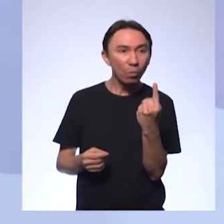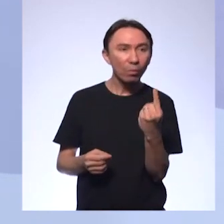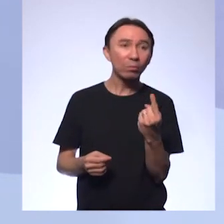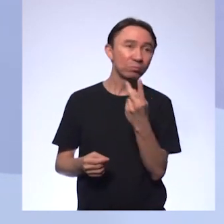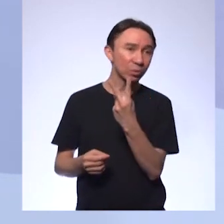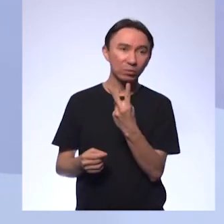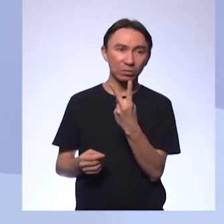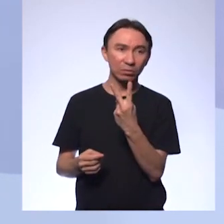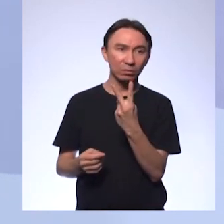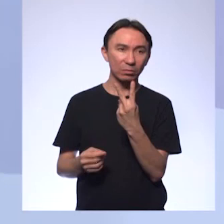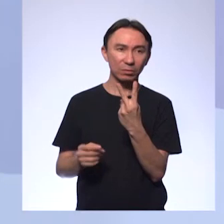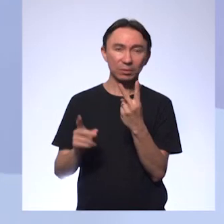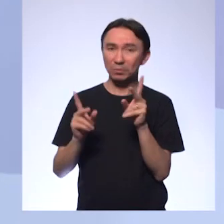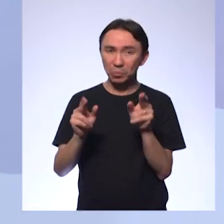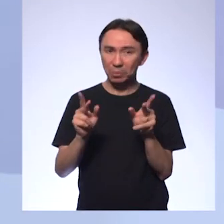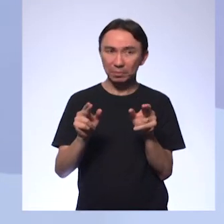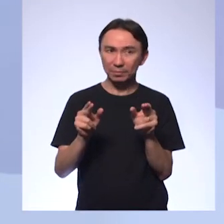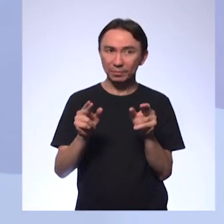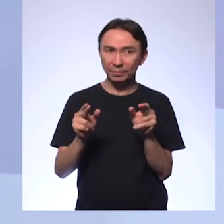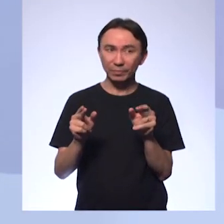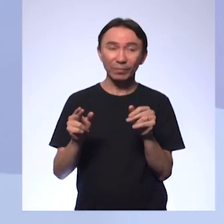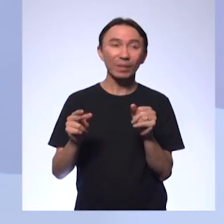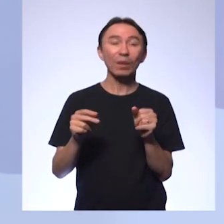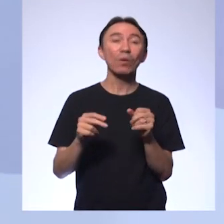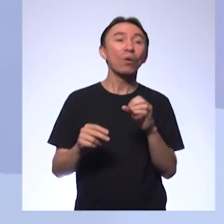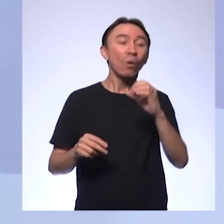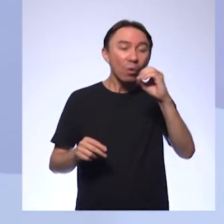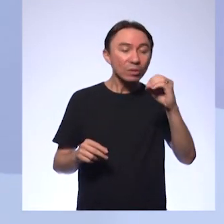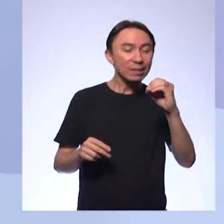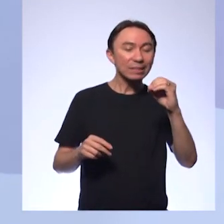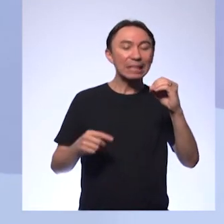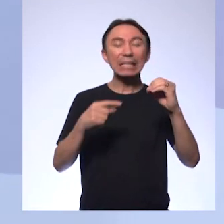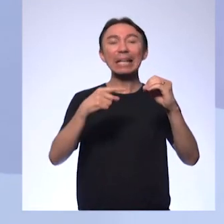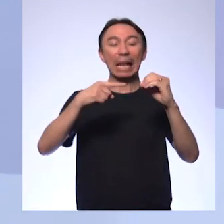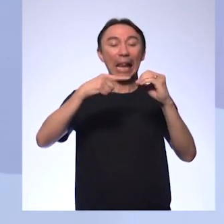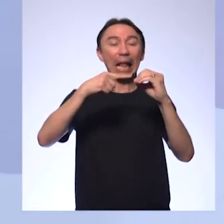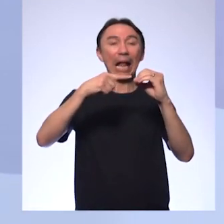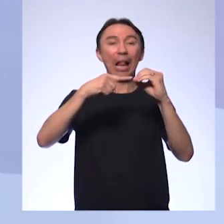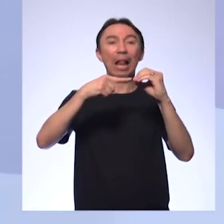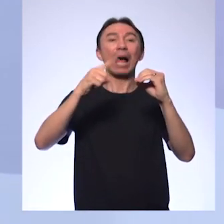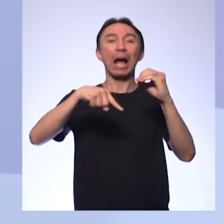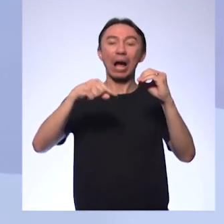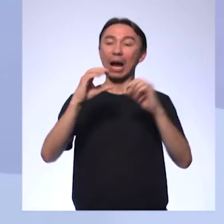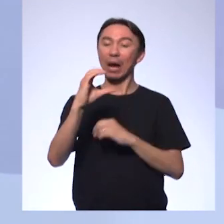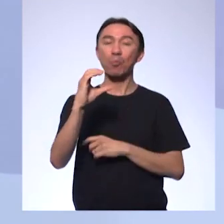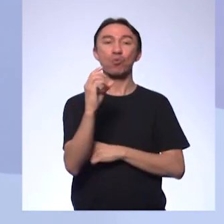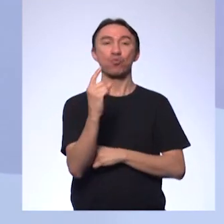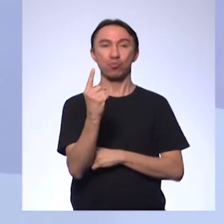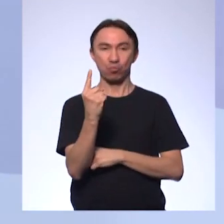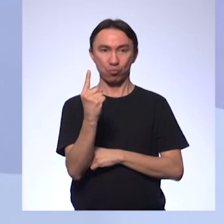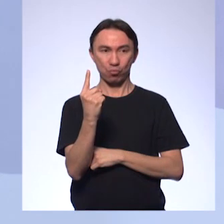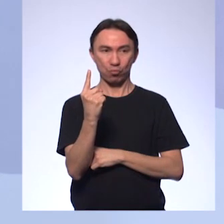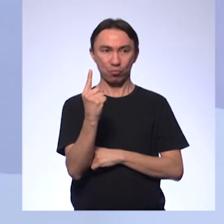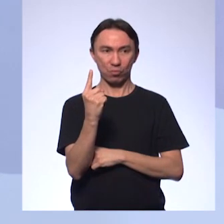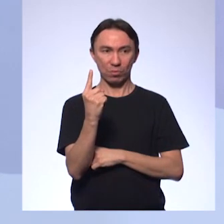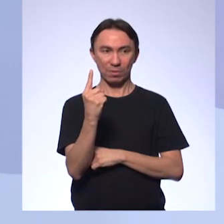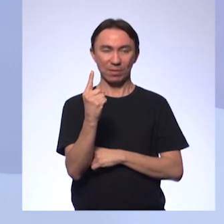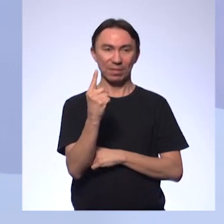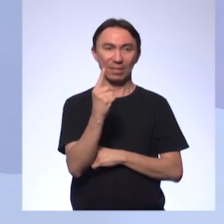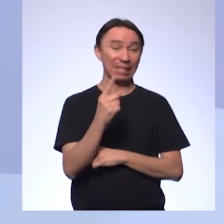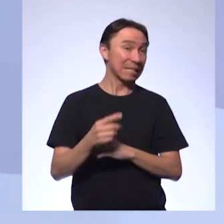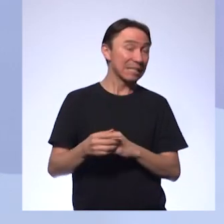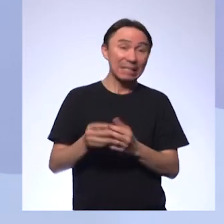1, 2. Então, o oxigênio está ligado a carbono 1. Tá? Sempre vou conseguir começar a